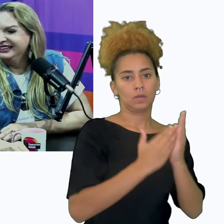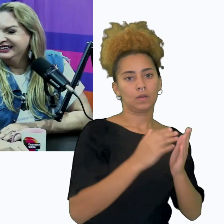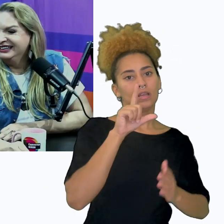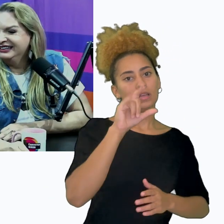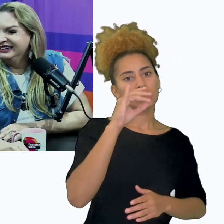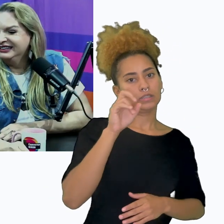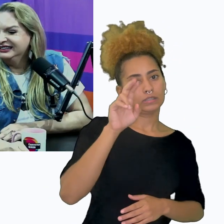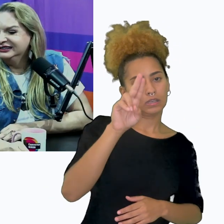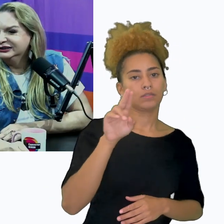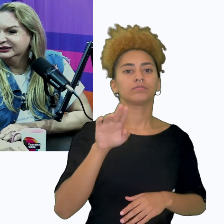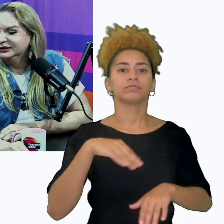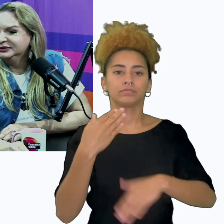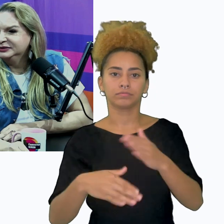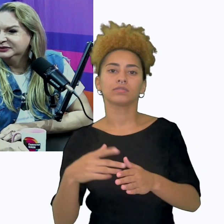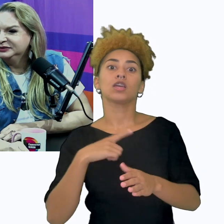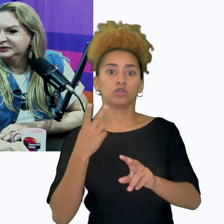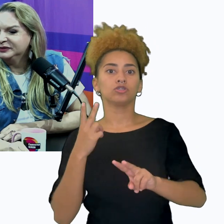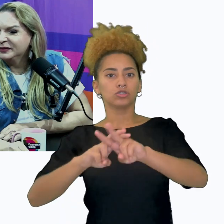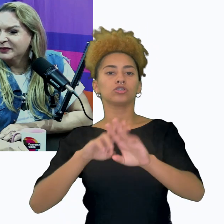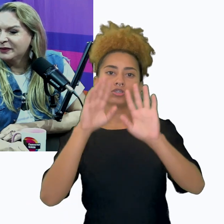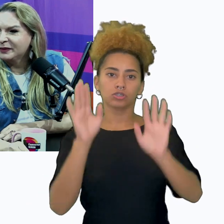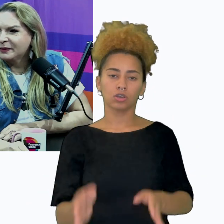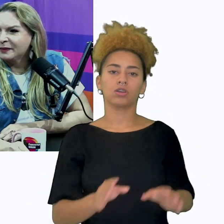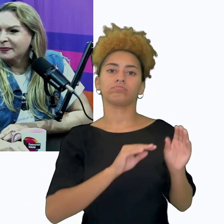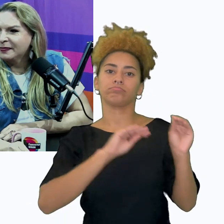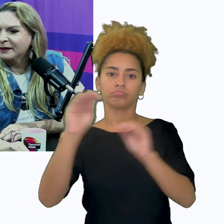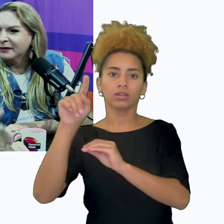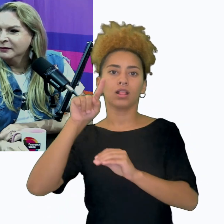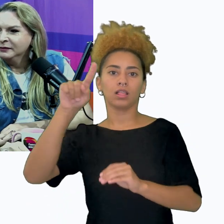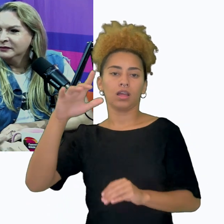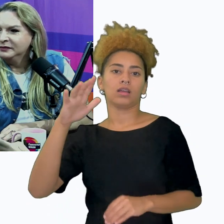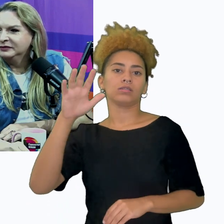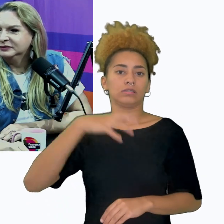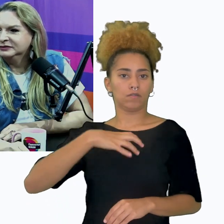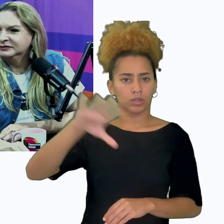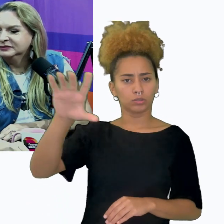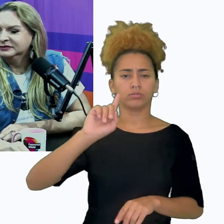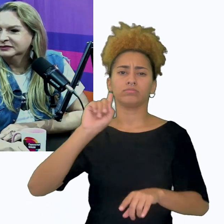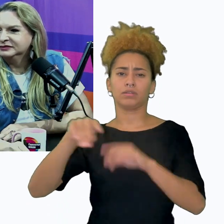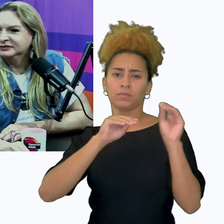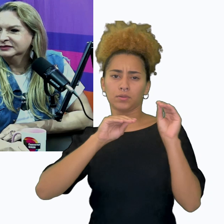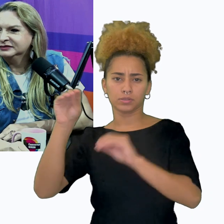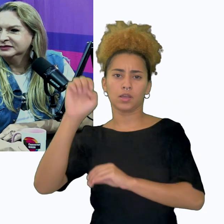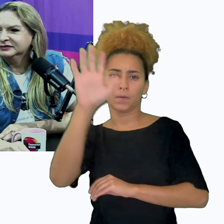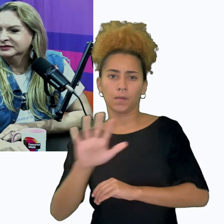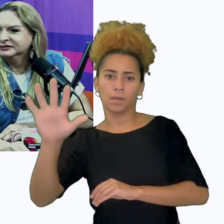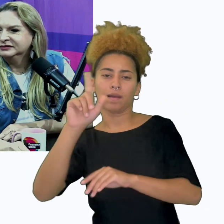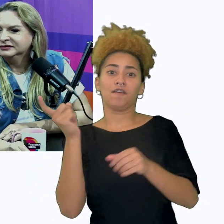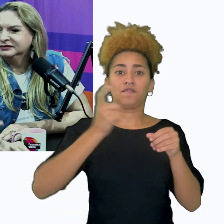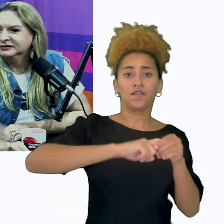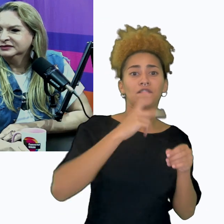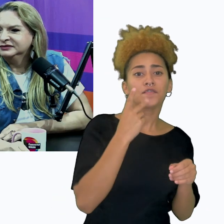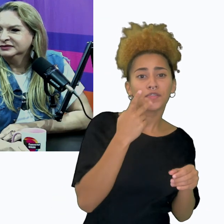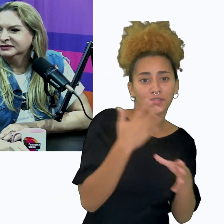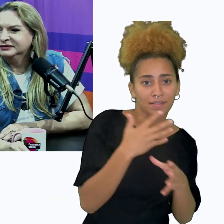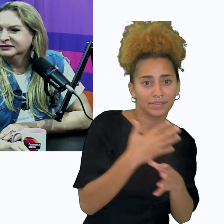do liceu pra ditadura, filha indiana, que eu fui presa. Depois eu fui embora pra Salvador, de Salvador fui pra Europa, é outra coisa. Voltei pra